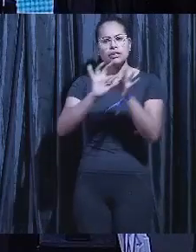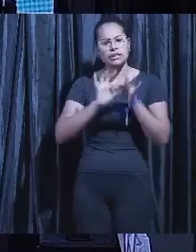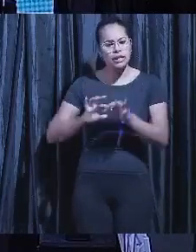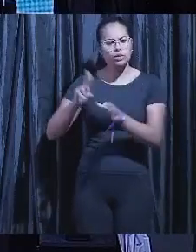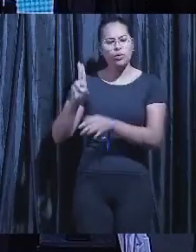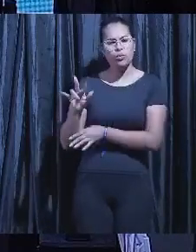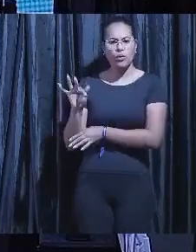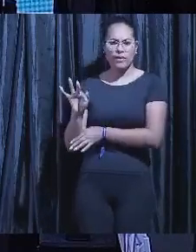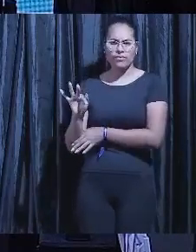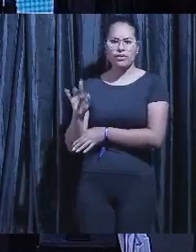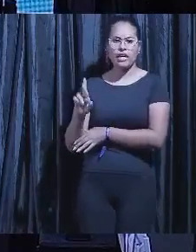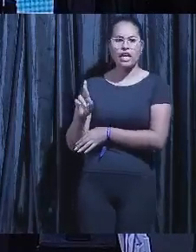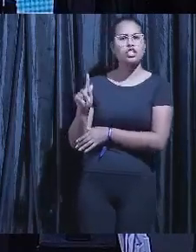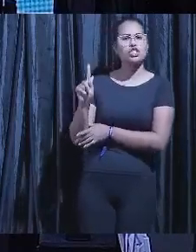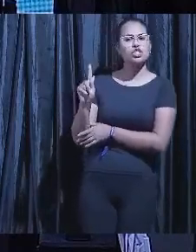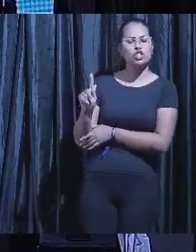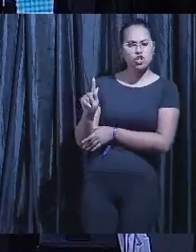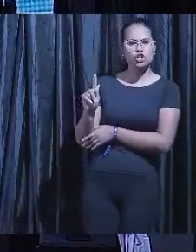disseminação em